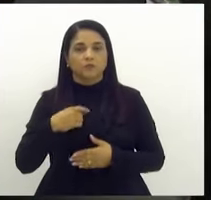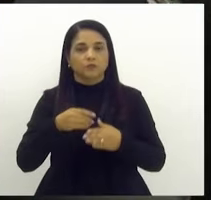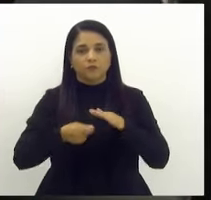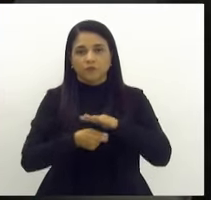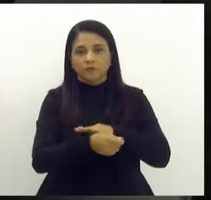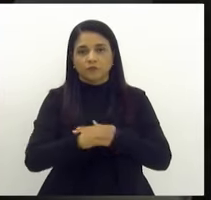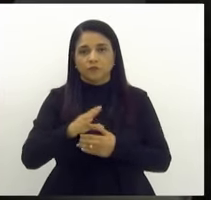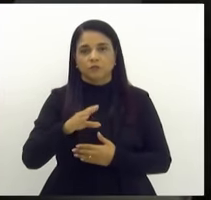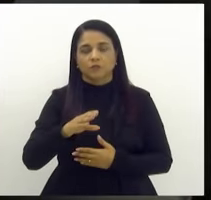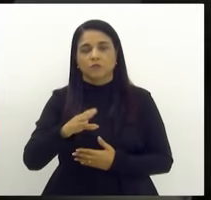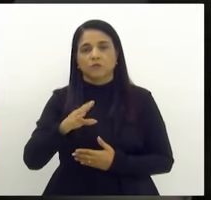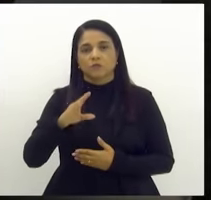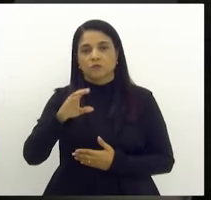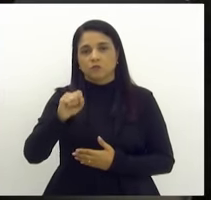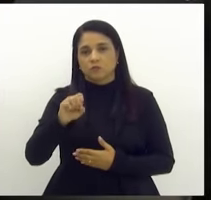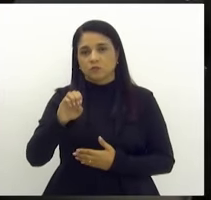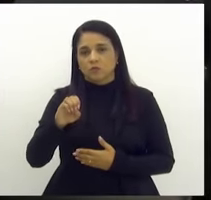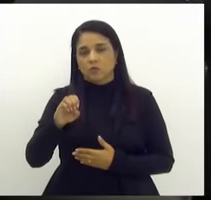questão de ordem